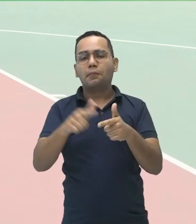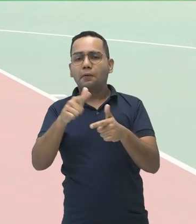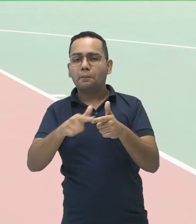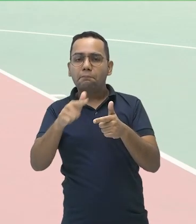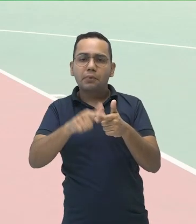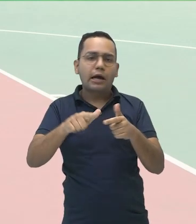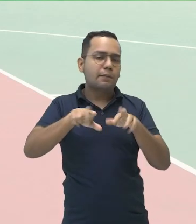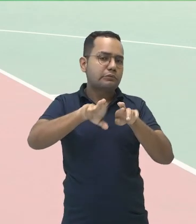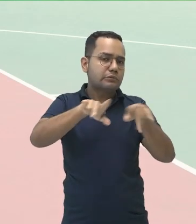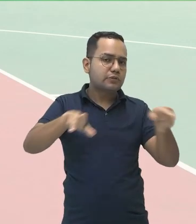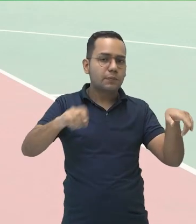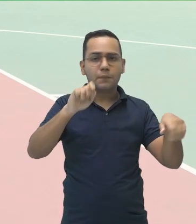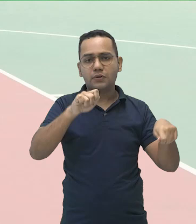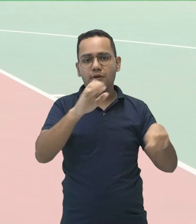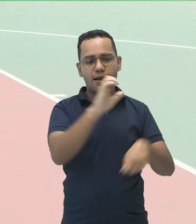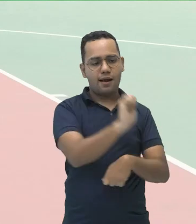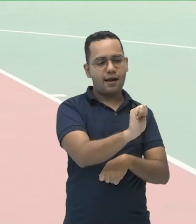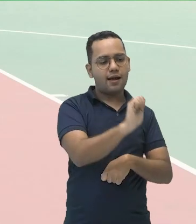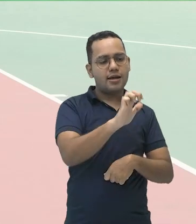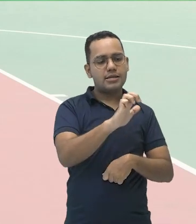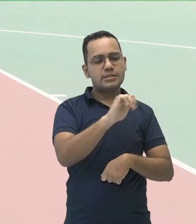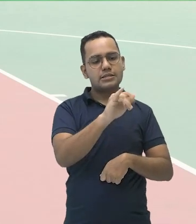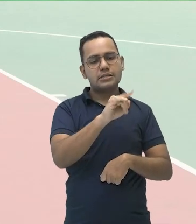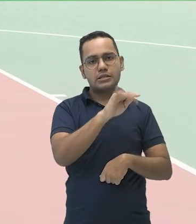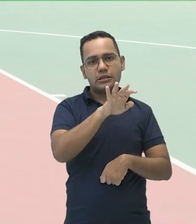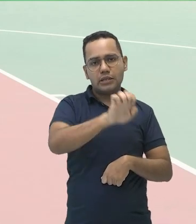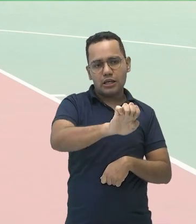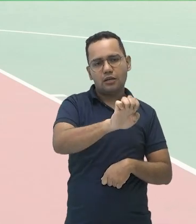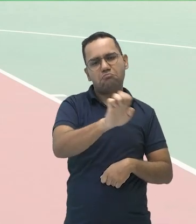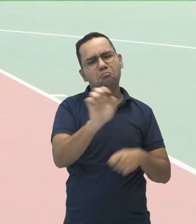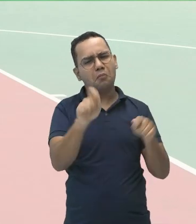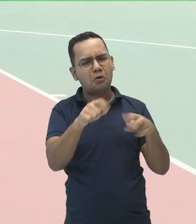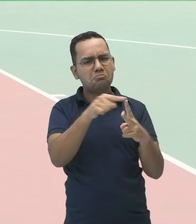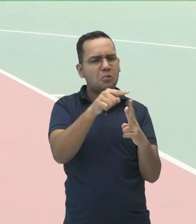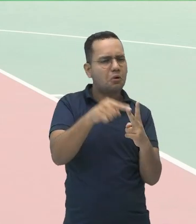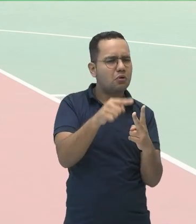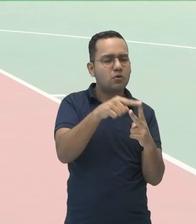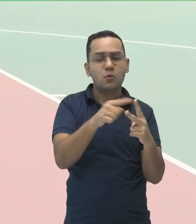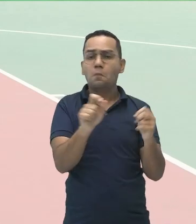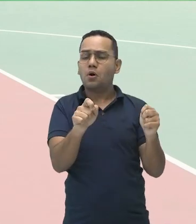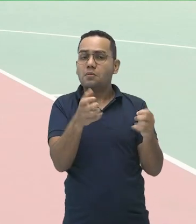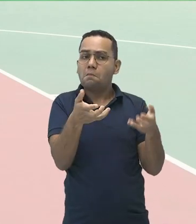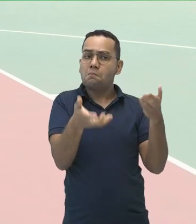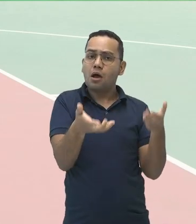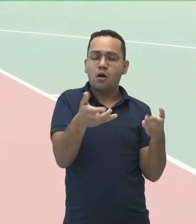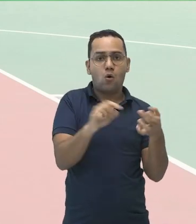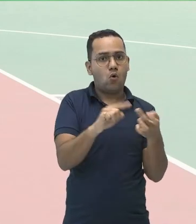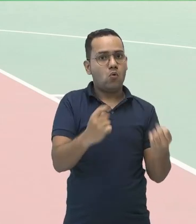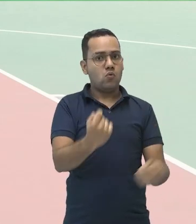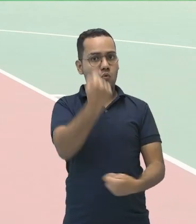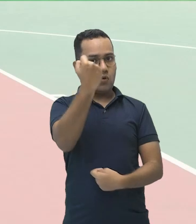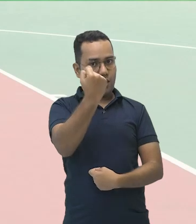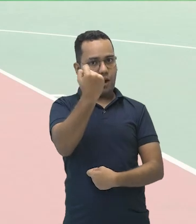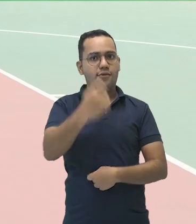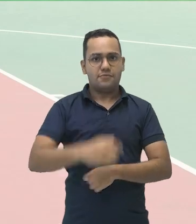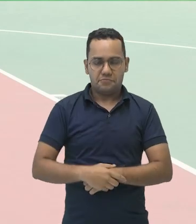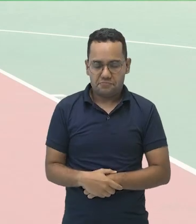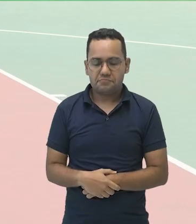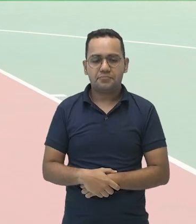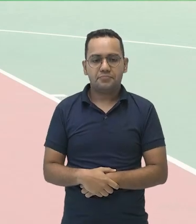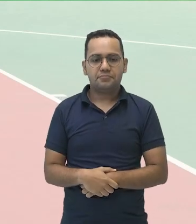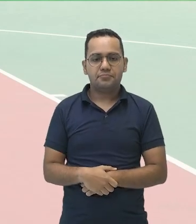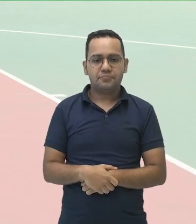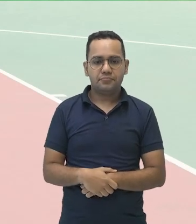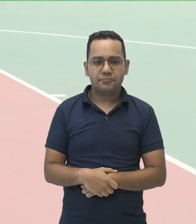sejam eles leves ou sejam eles graves, tá bom? Então, tem uma sequência ali que a gente